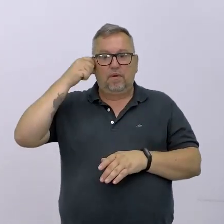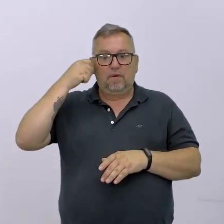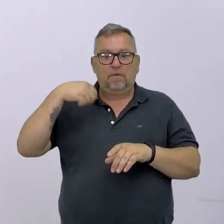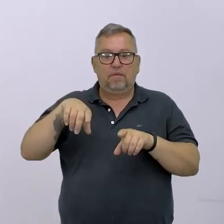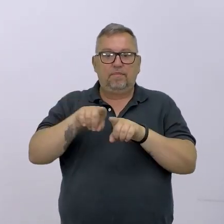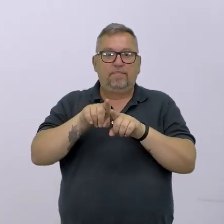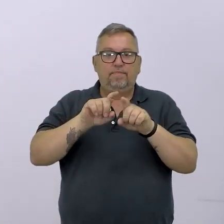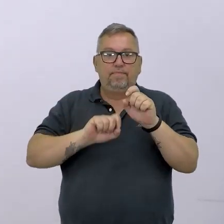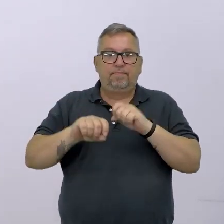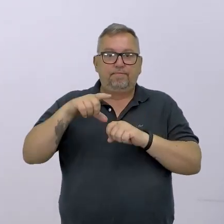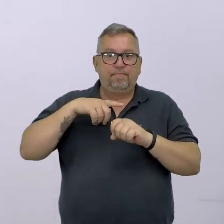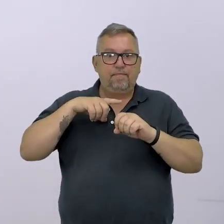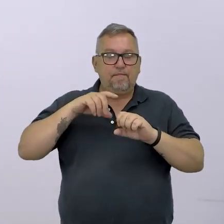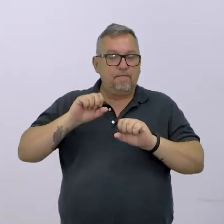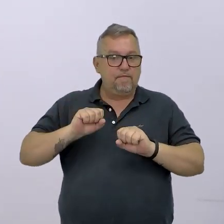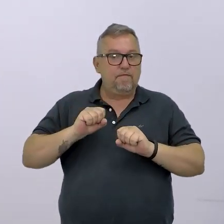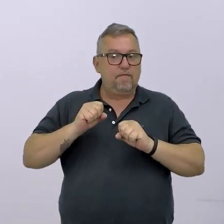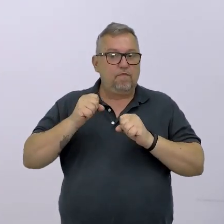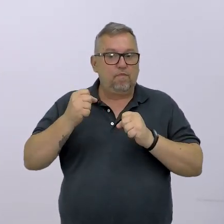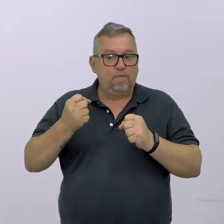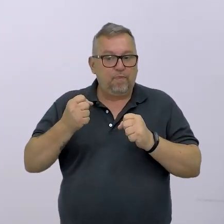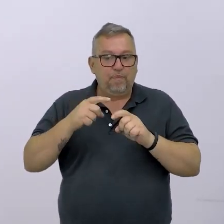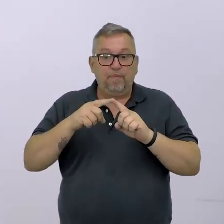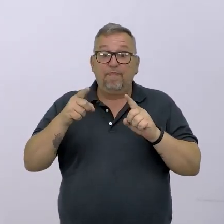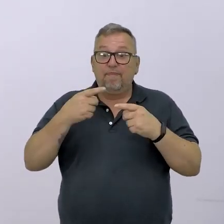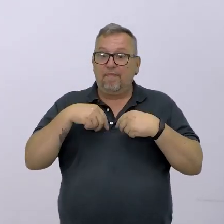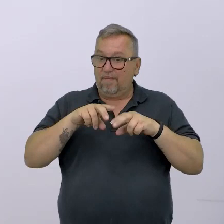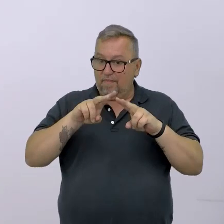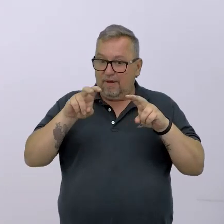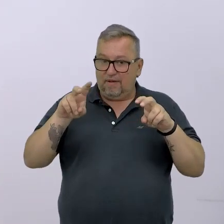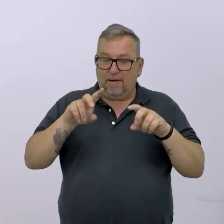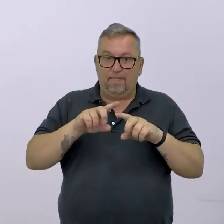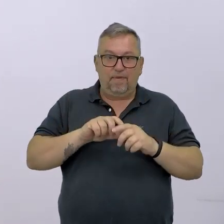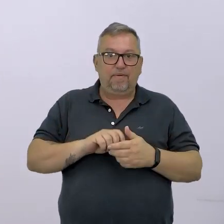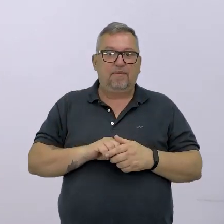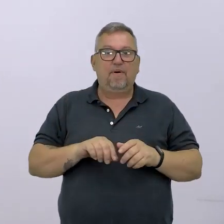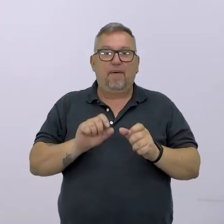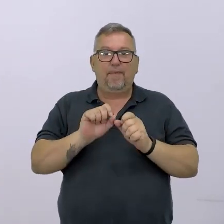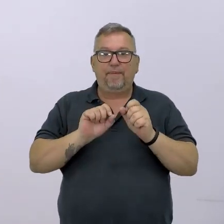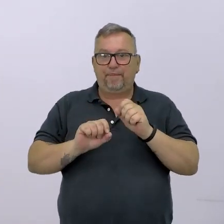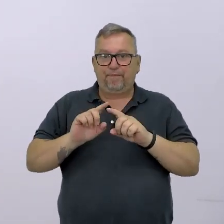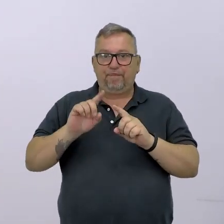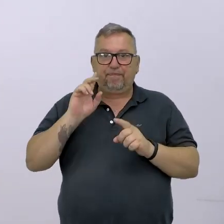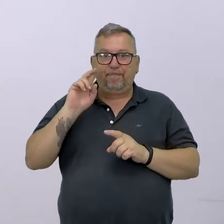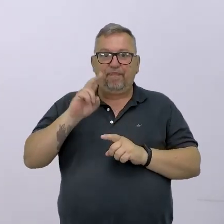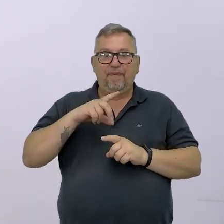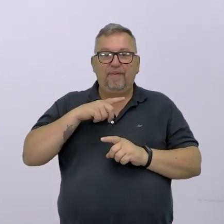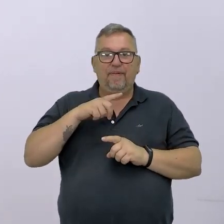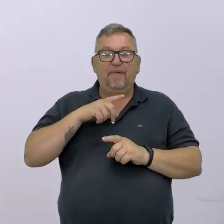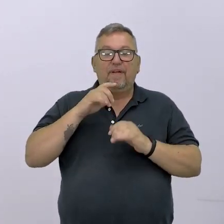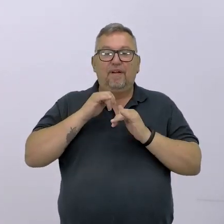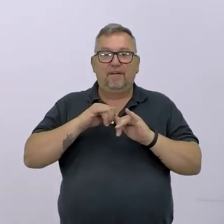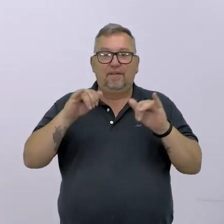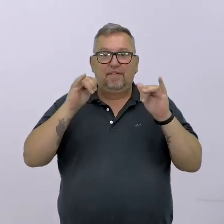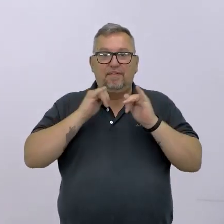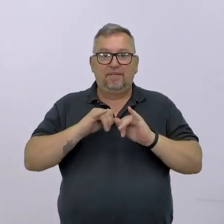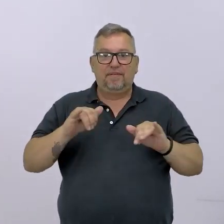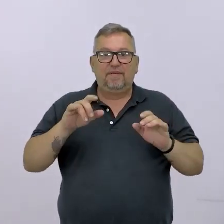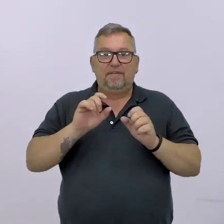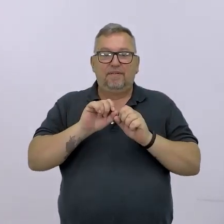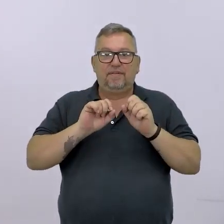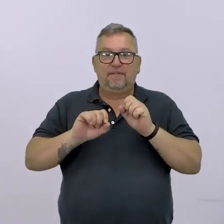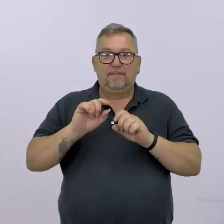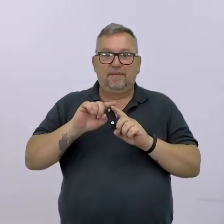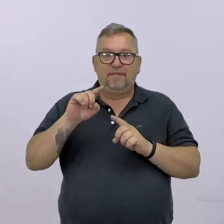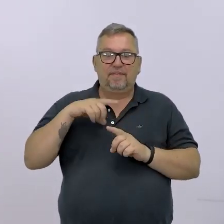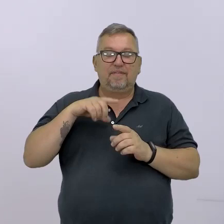pessoal que está engajado nesse tema, tá bom, pessoal? Então, é esse o recado que eu tenho para dar e